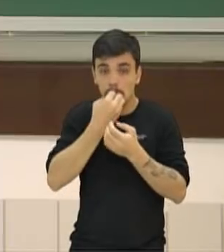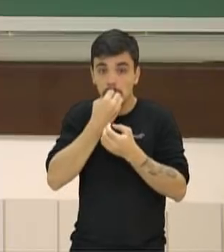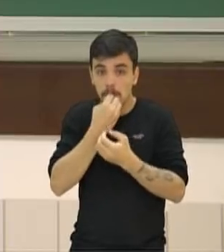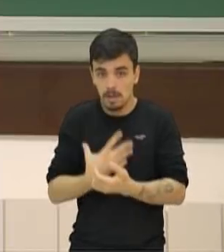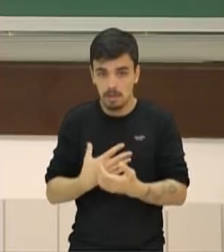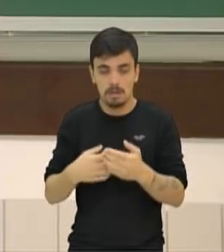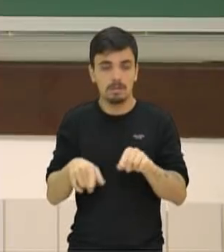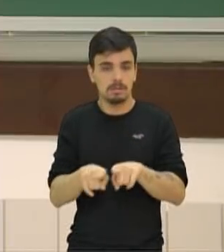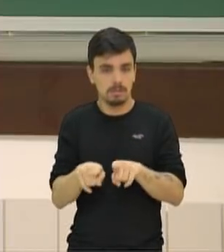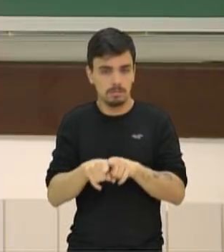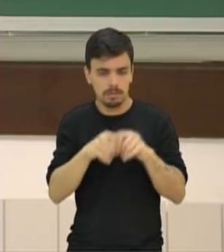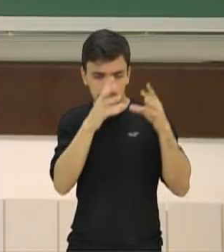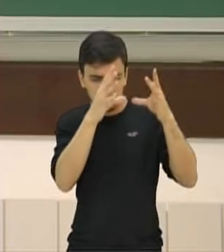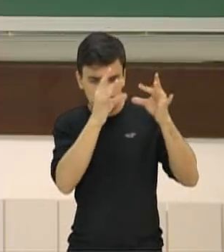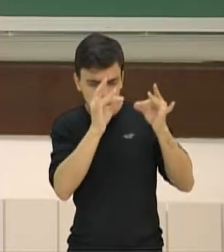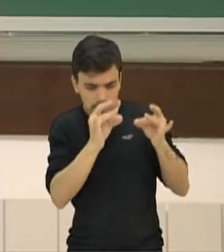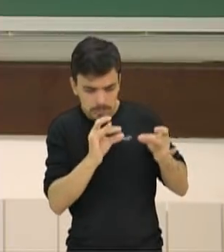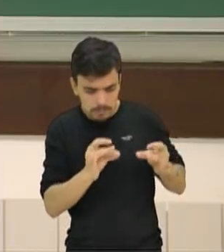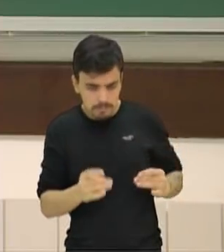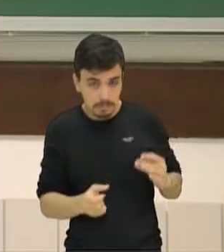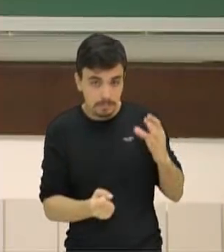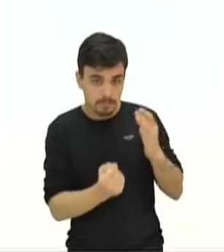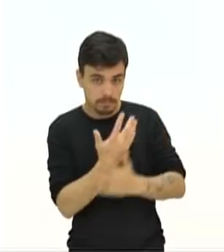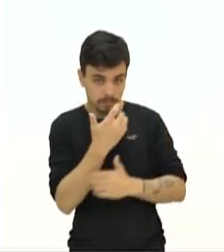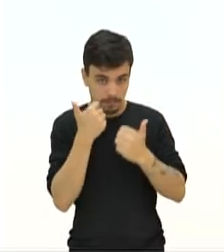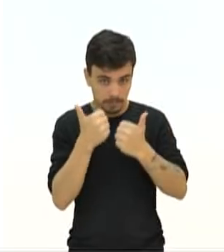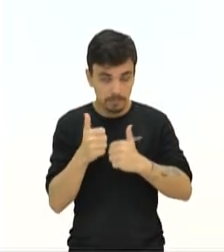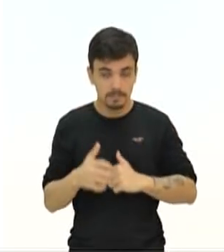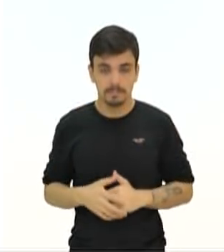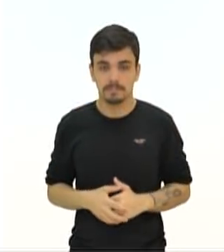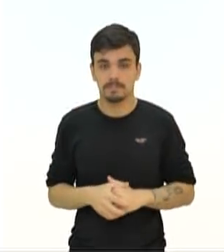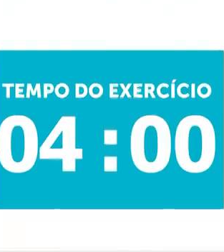bem detalhistas ali, sejam bem criativos.